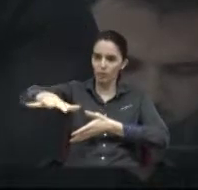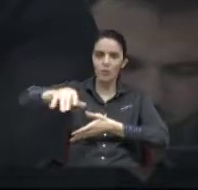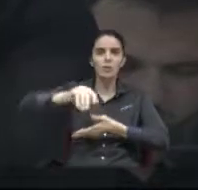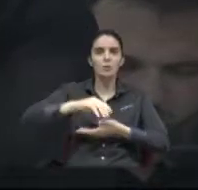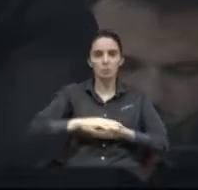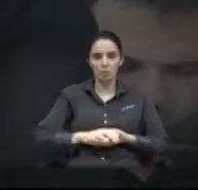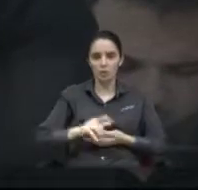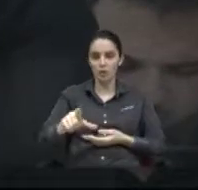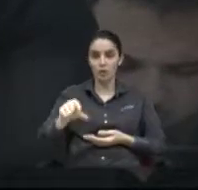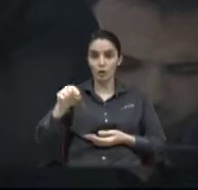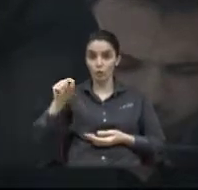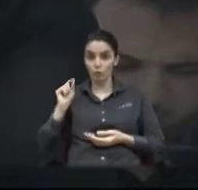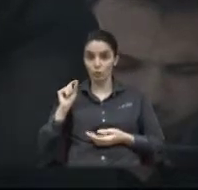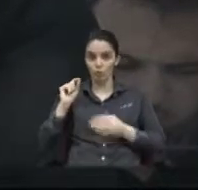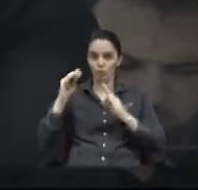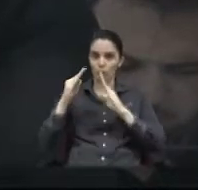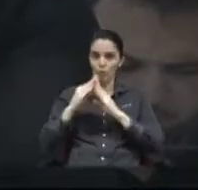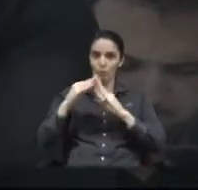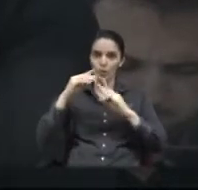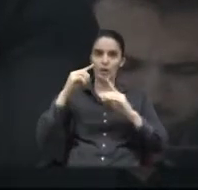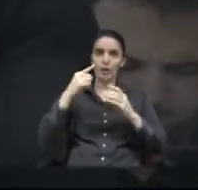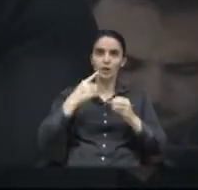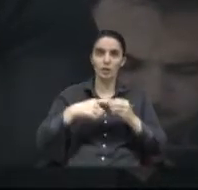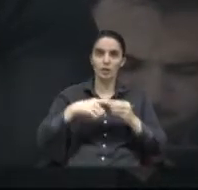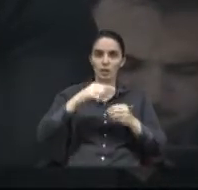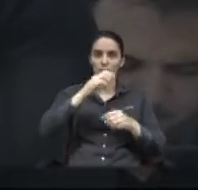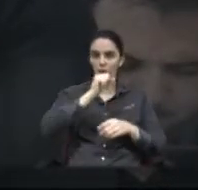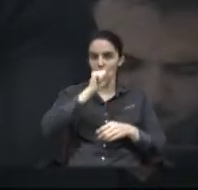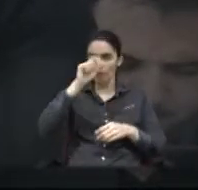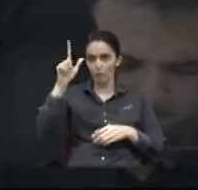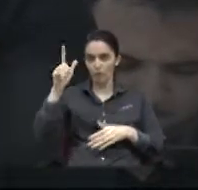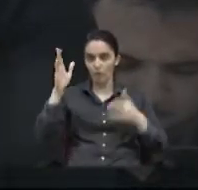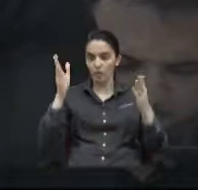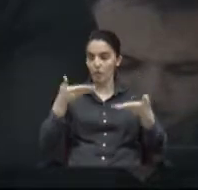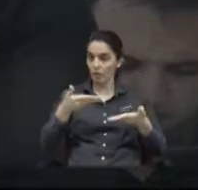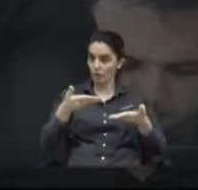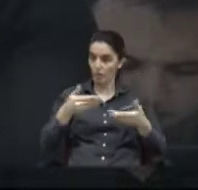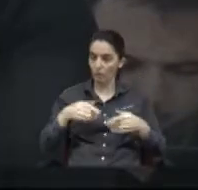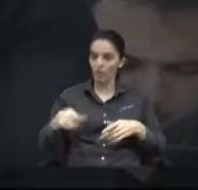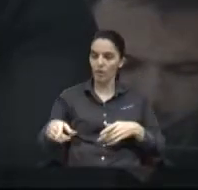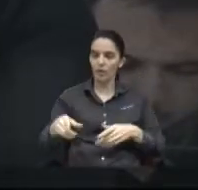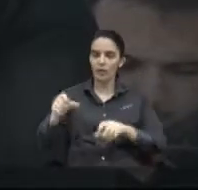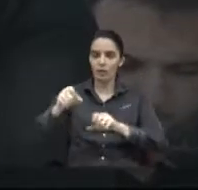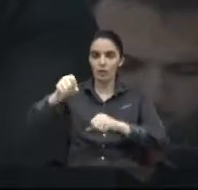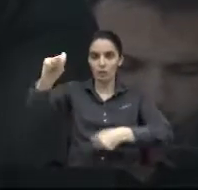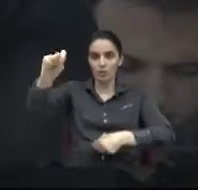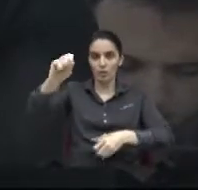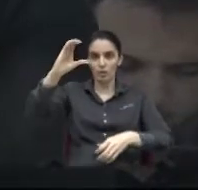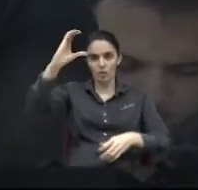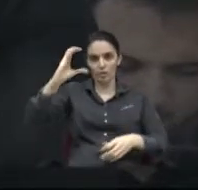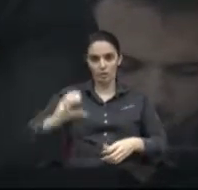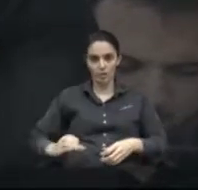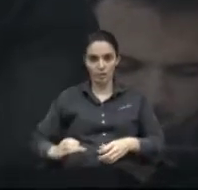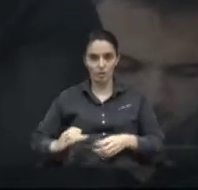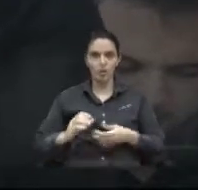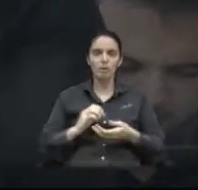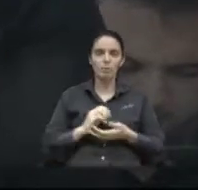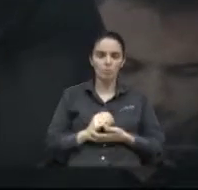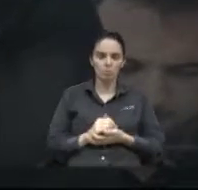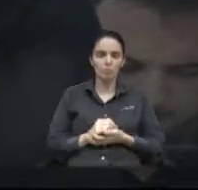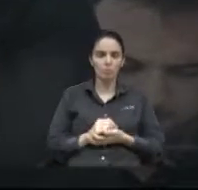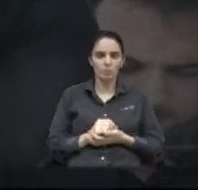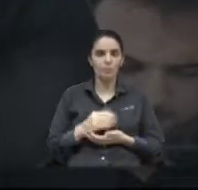Deus, escolheu a nossa cidade para morar, e agora vai ser reconhecido com esse título cidadão, que nós